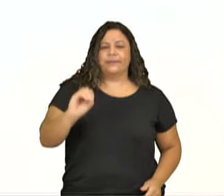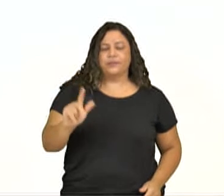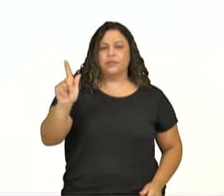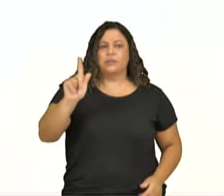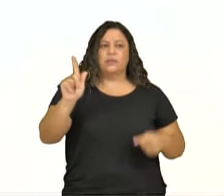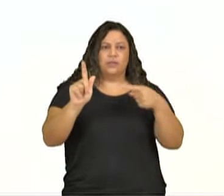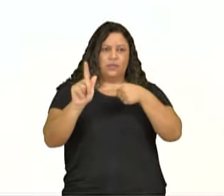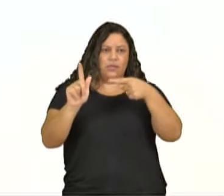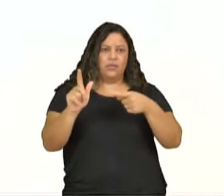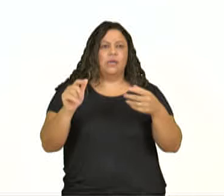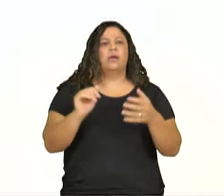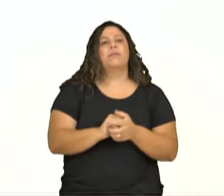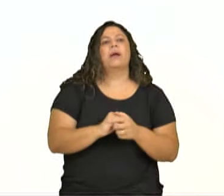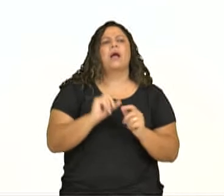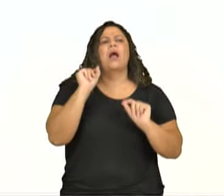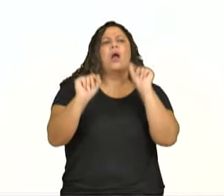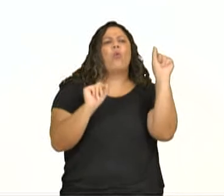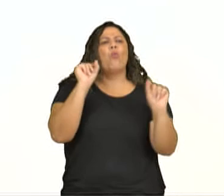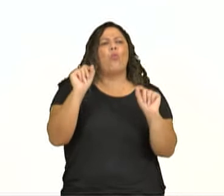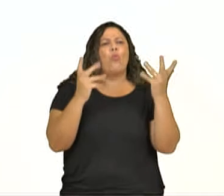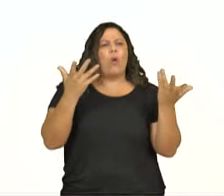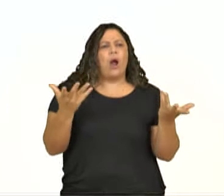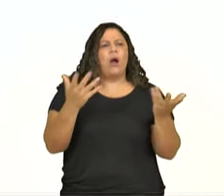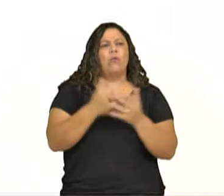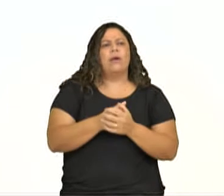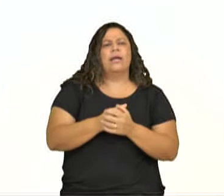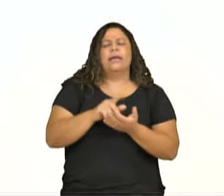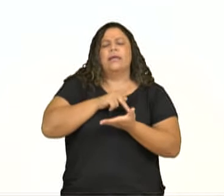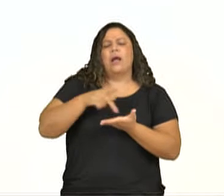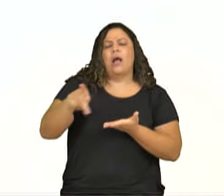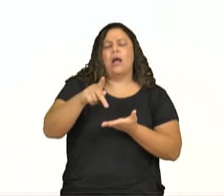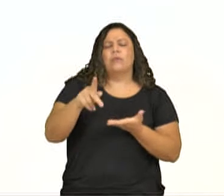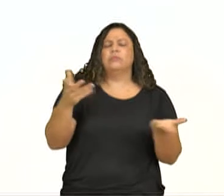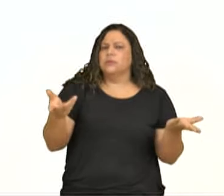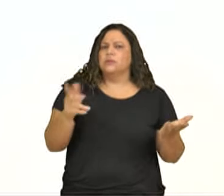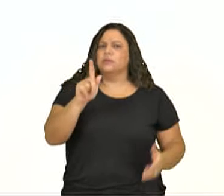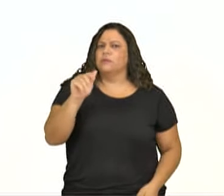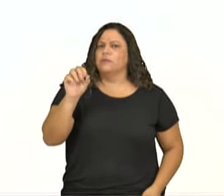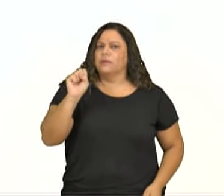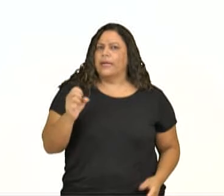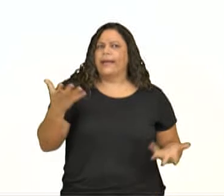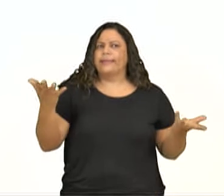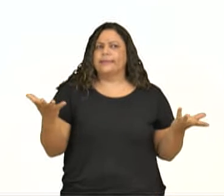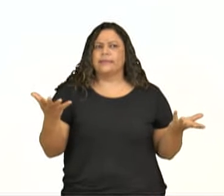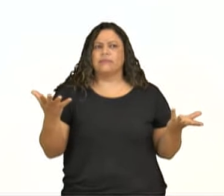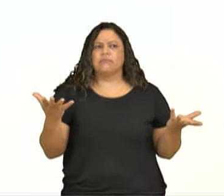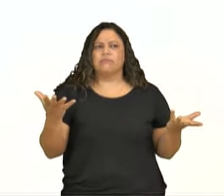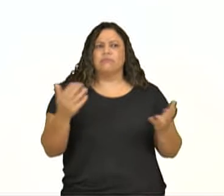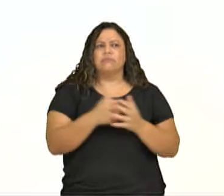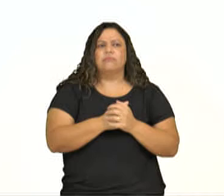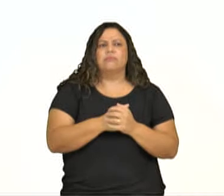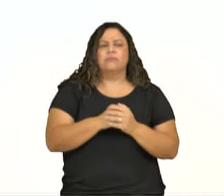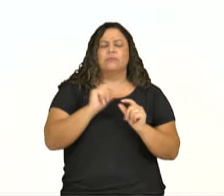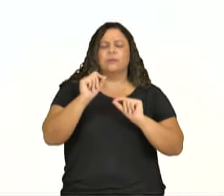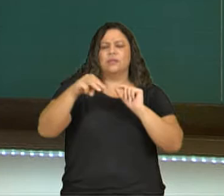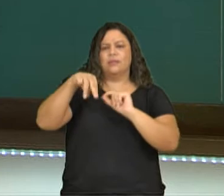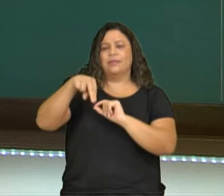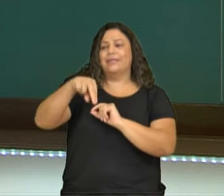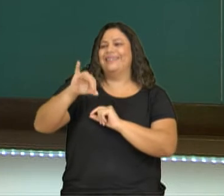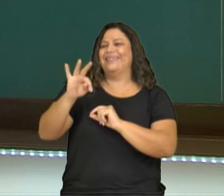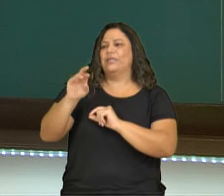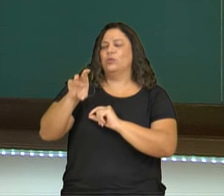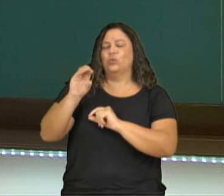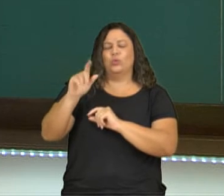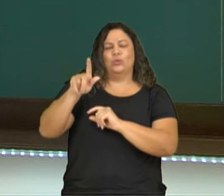amônia. Qual era o grau de pureza do gás nitrogênio usado no início? Aqui a gente tem as massas